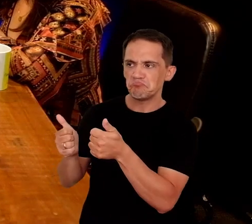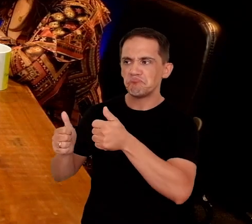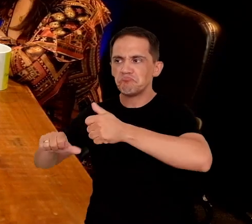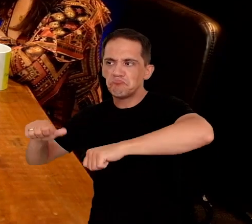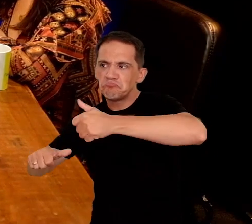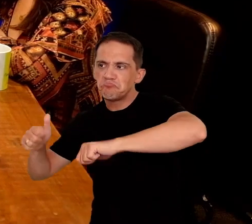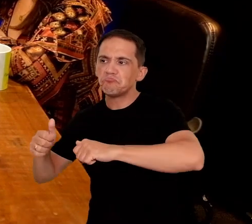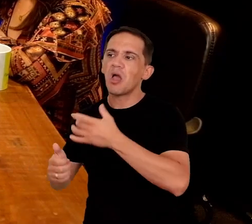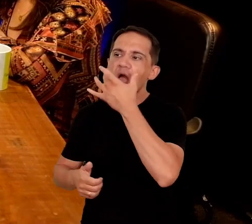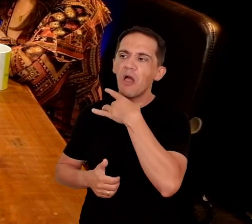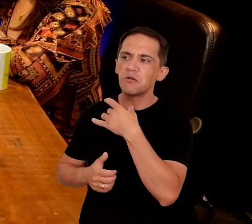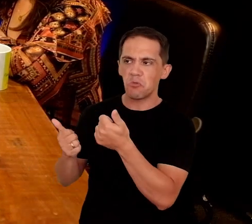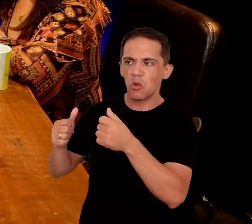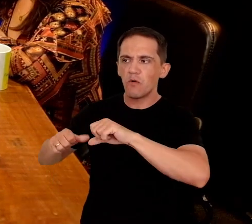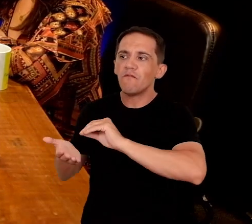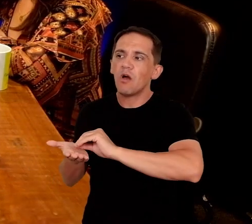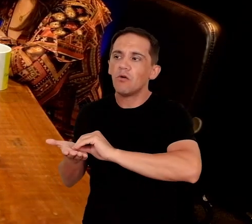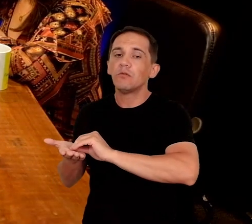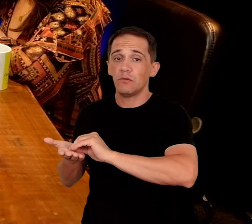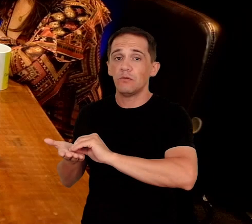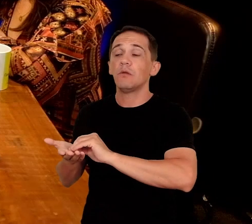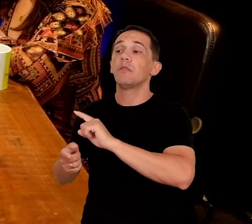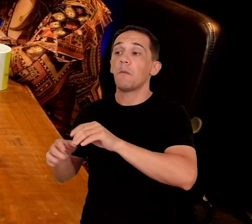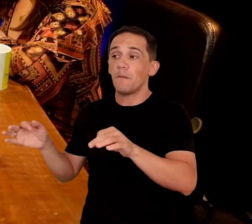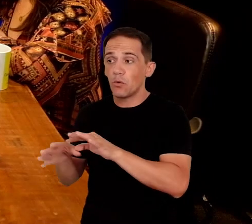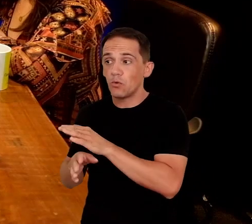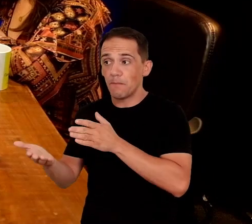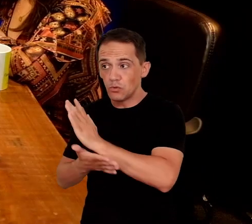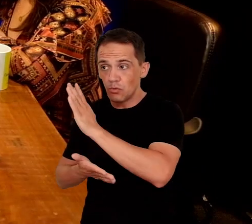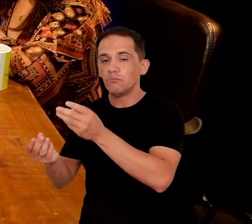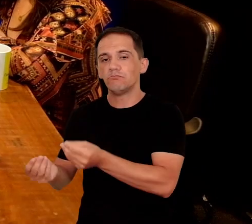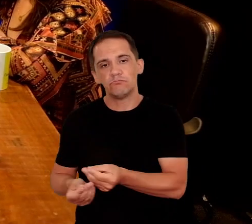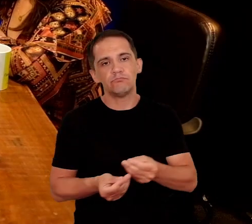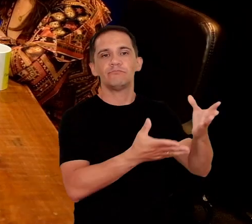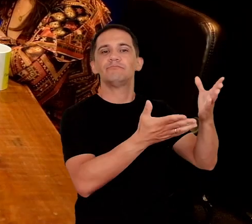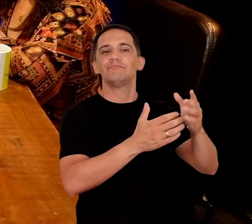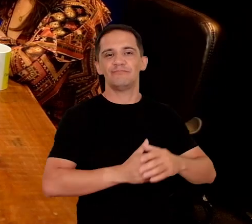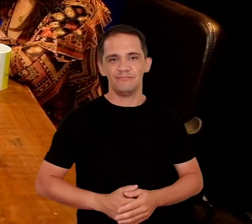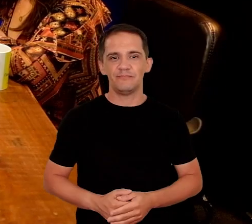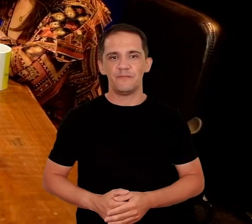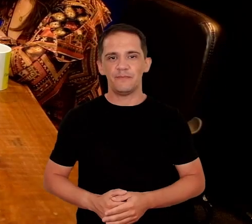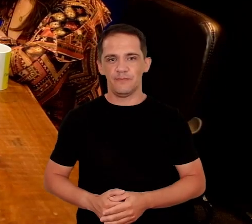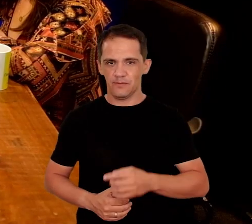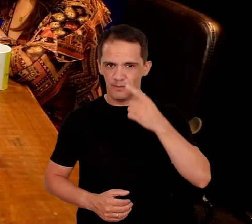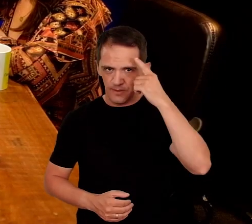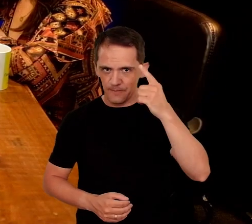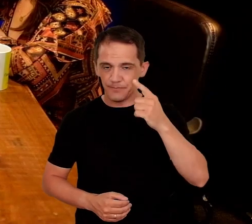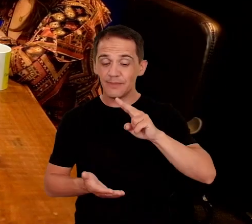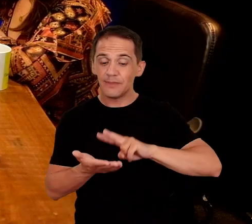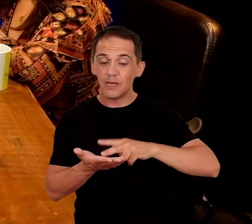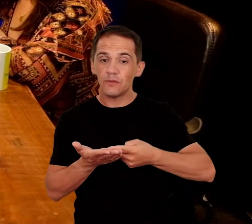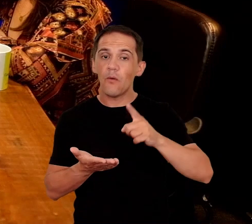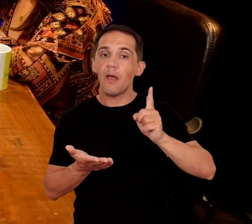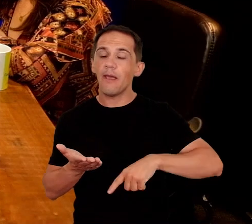para ti, e aí depois a gente envia o material. Isso é a tradução, quando a gente recebe o material, grava, né?